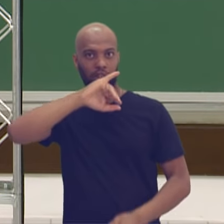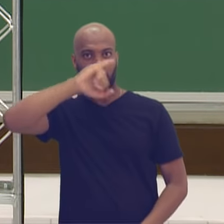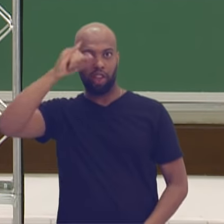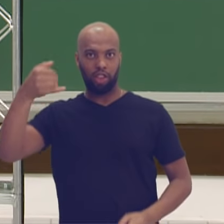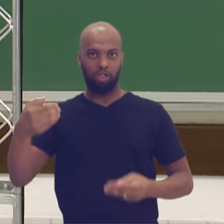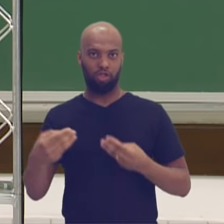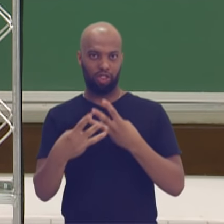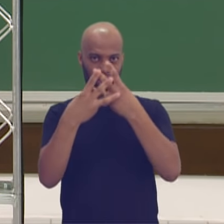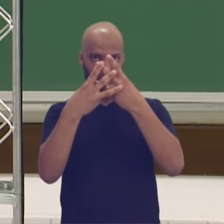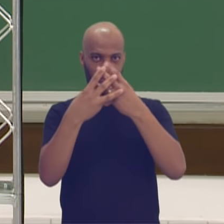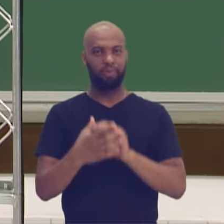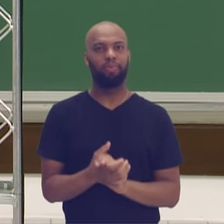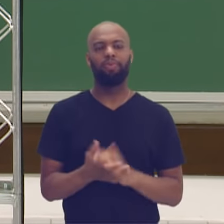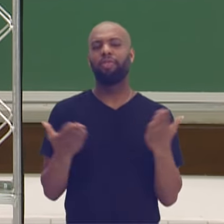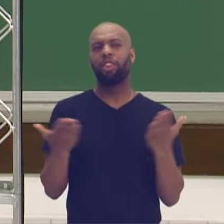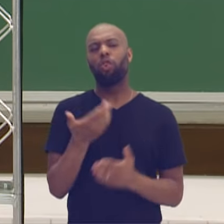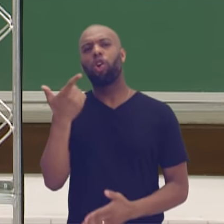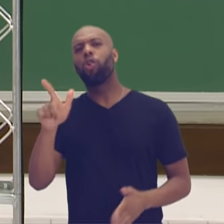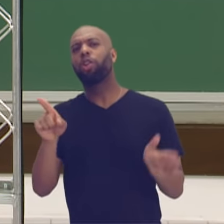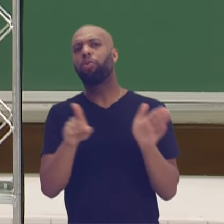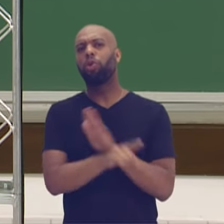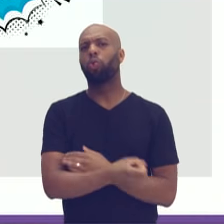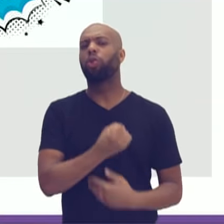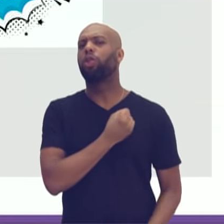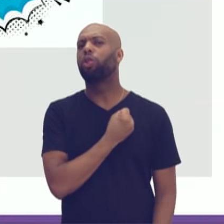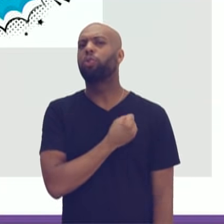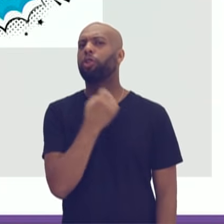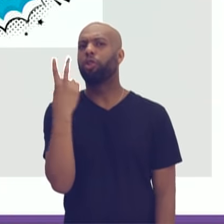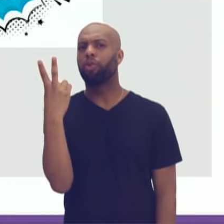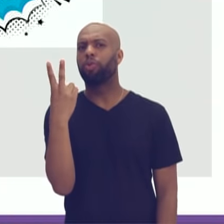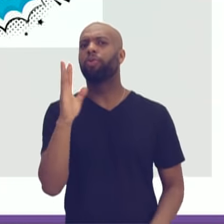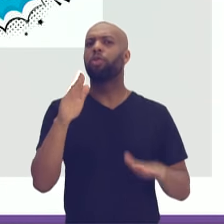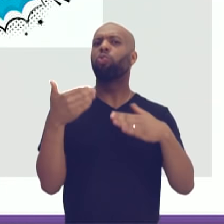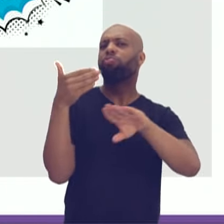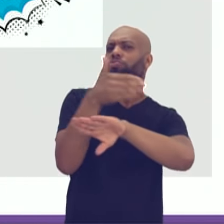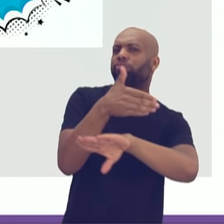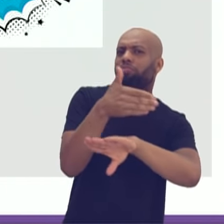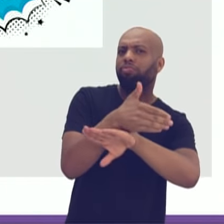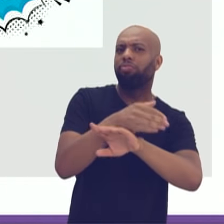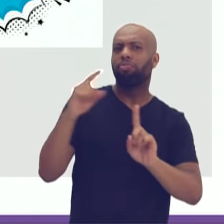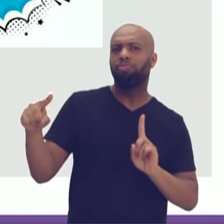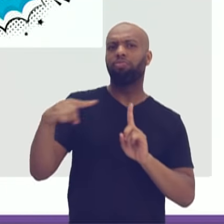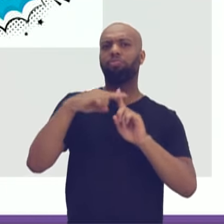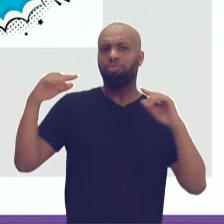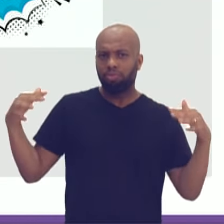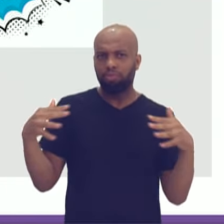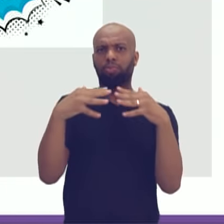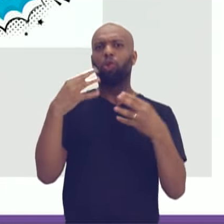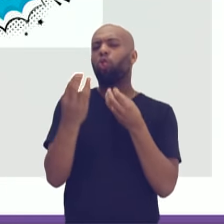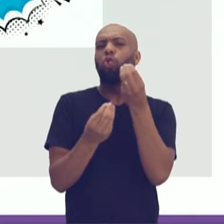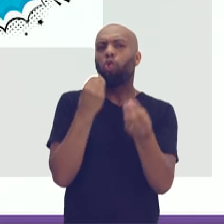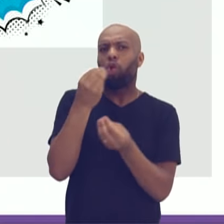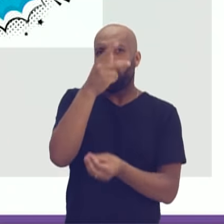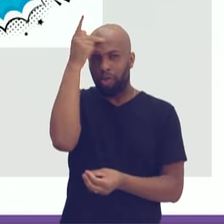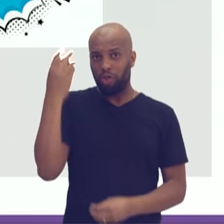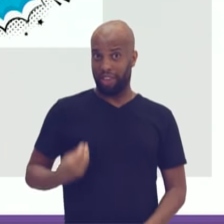seguinte? Questão 2 do quiz. Ao participarem das cruzadas, como os seus